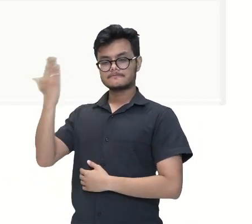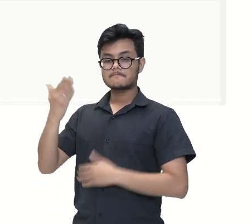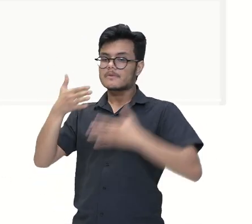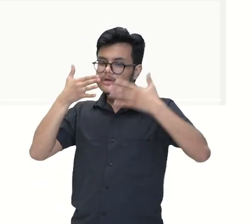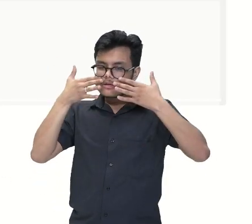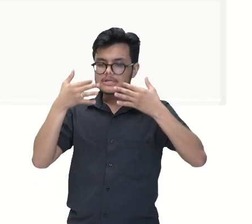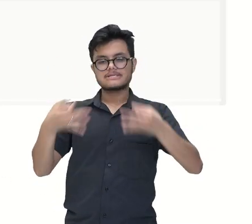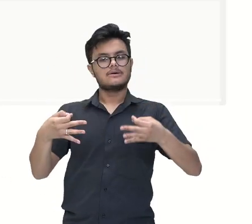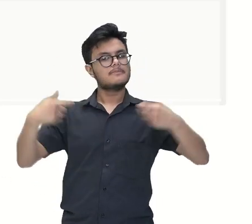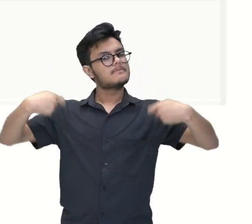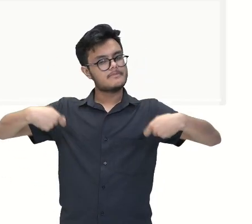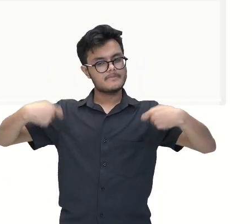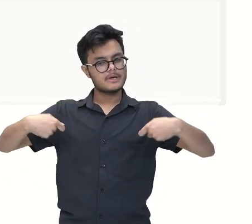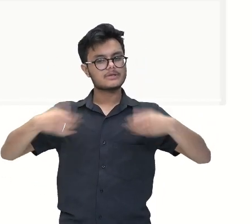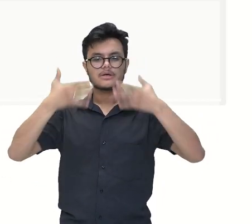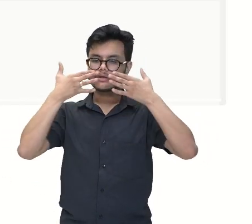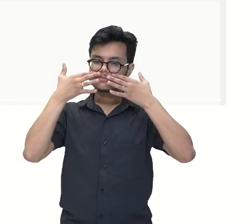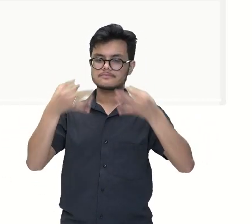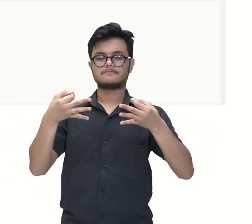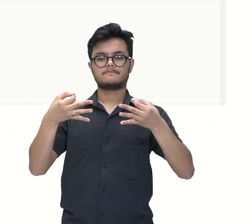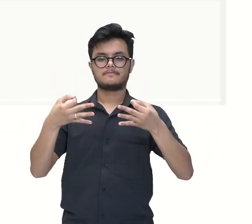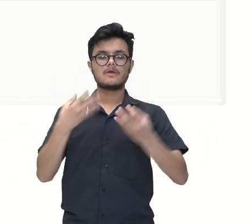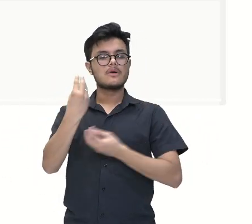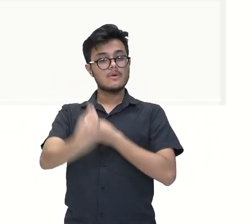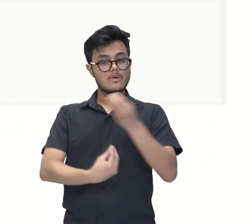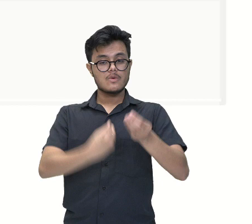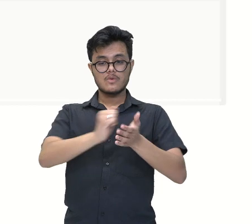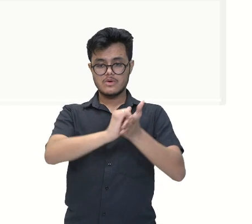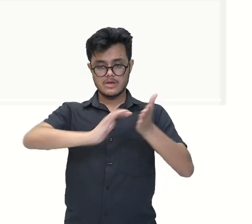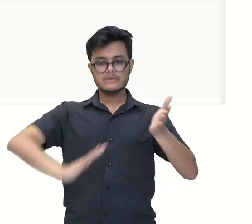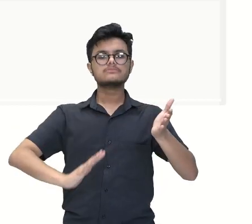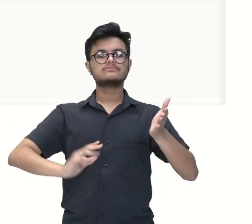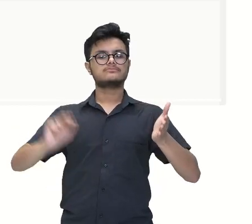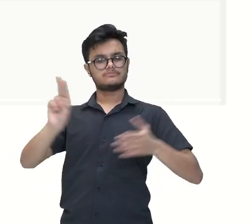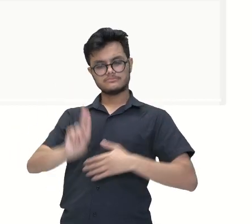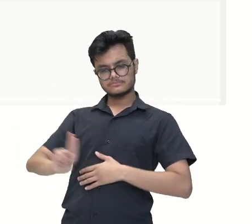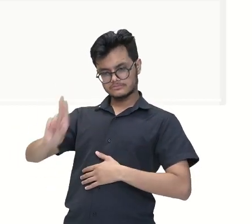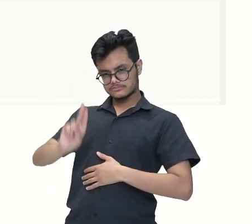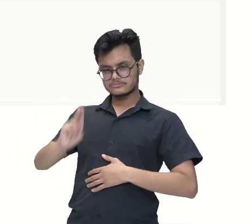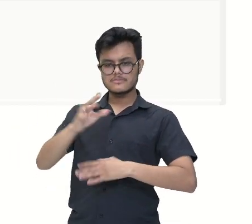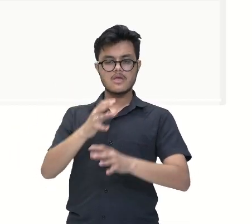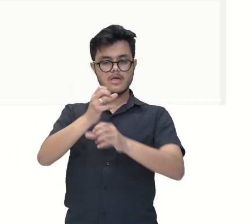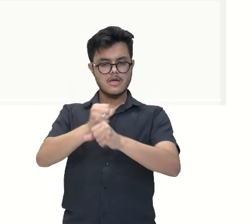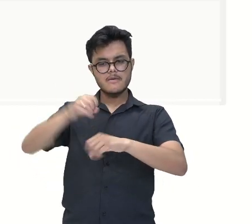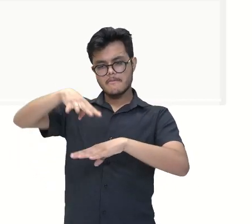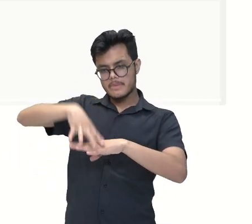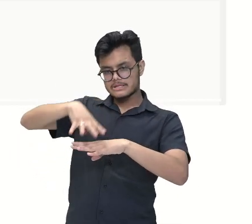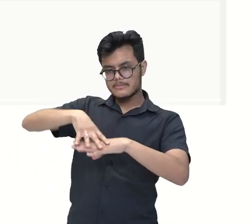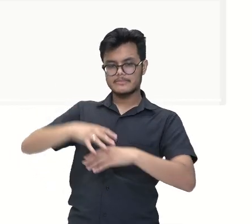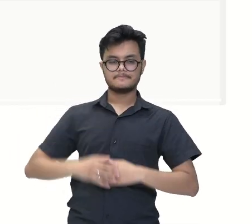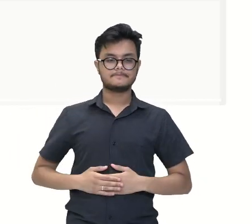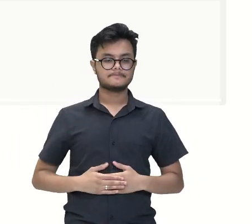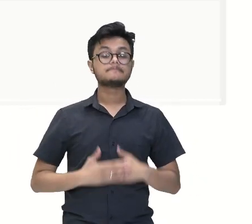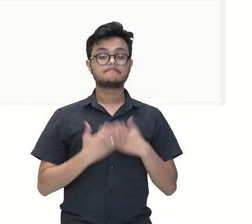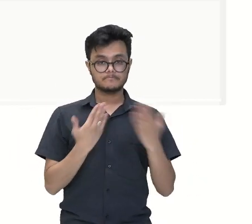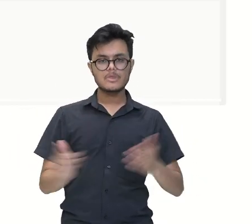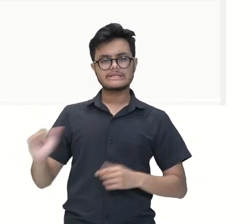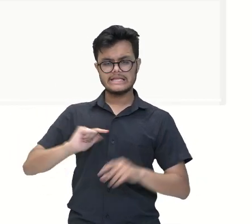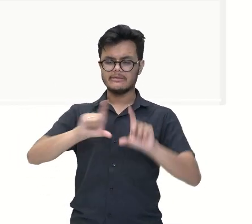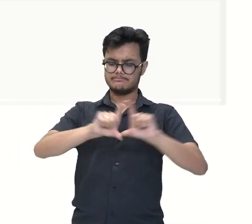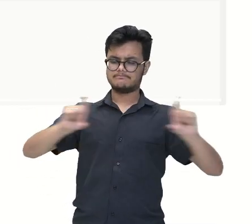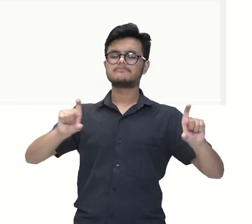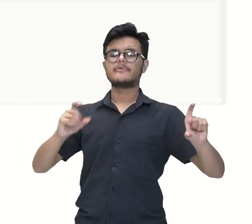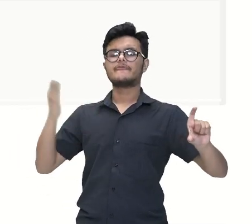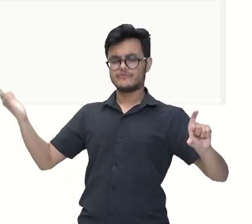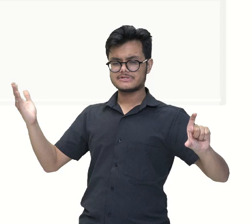bastante atenção agora na resolução dessa função aí. Em primeiro lugar, vamos pegar a função que